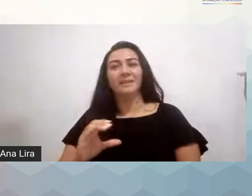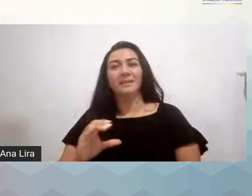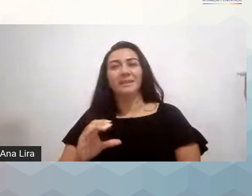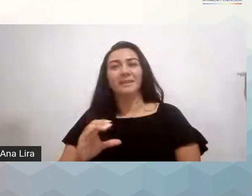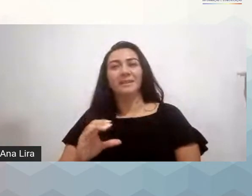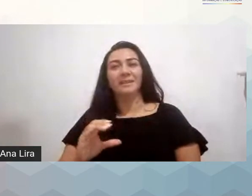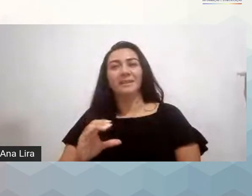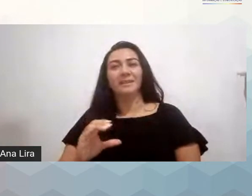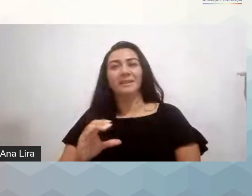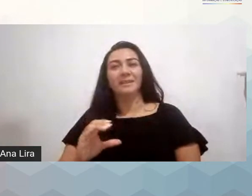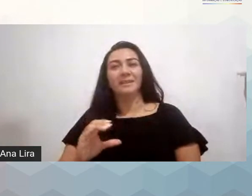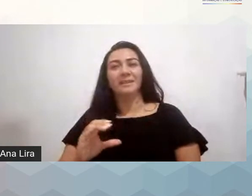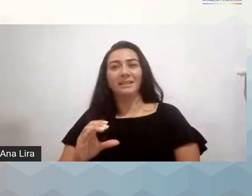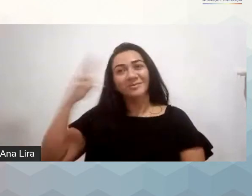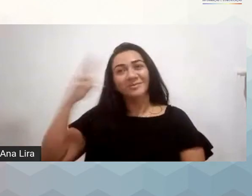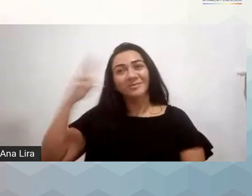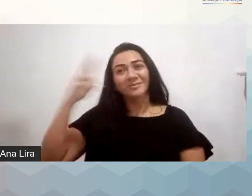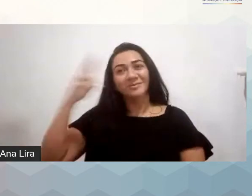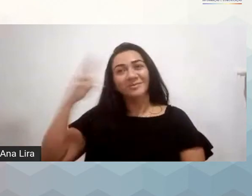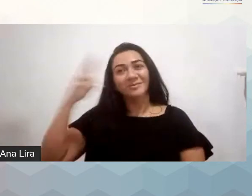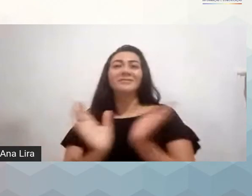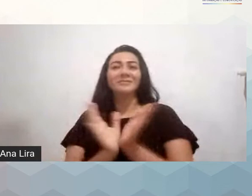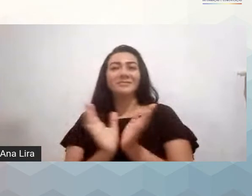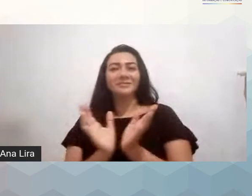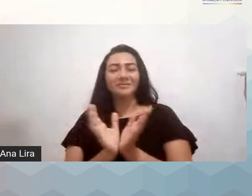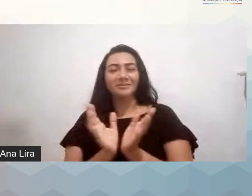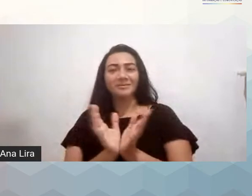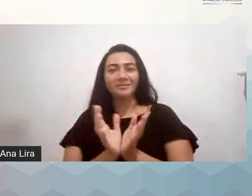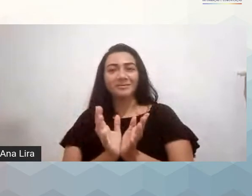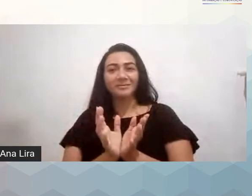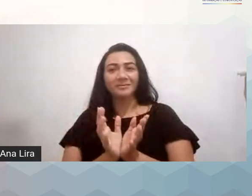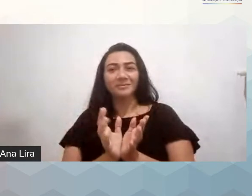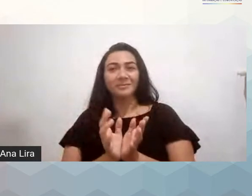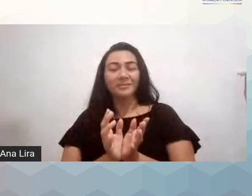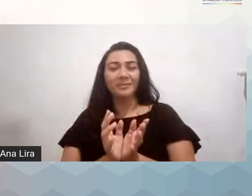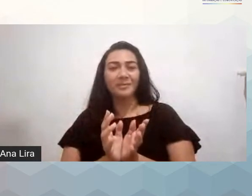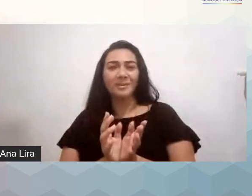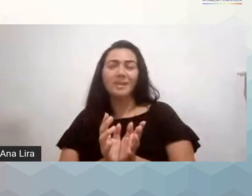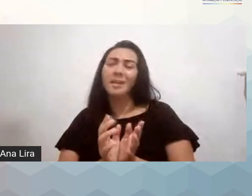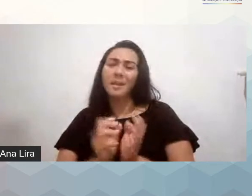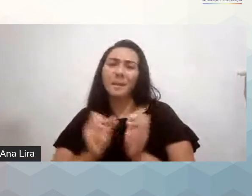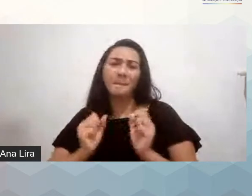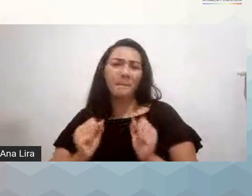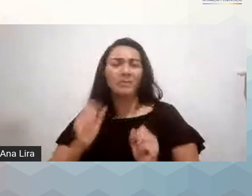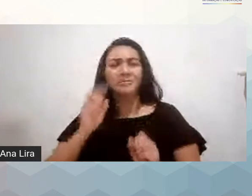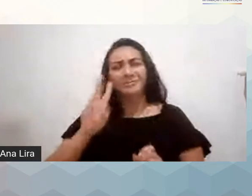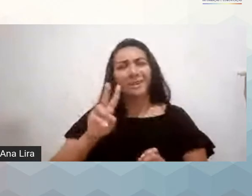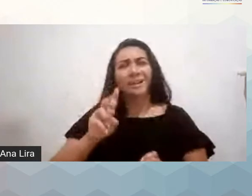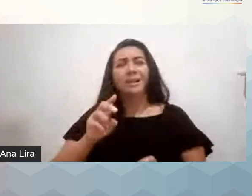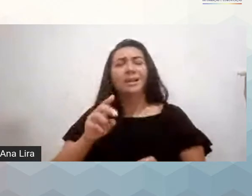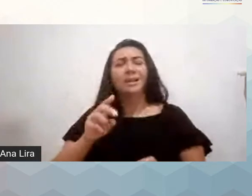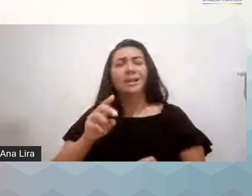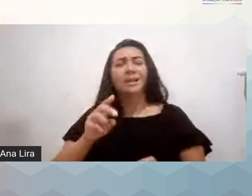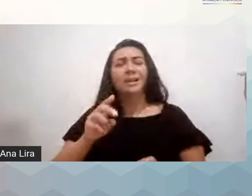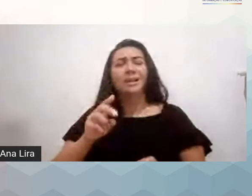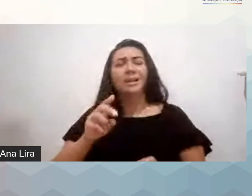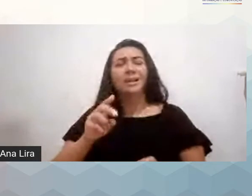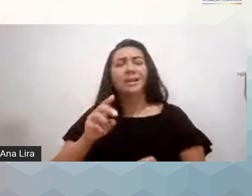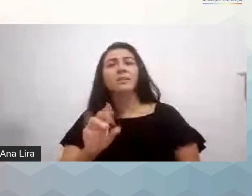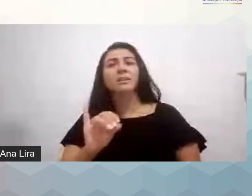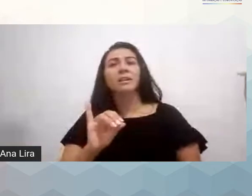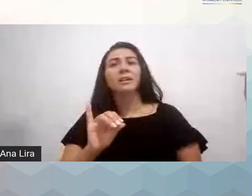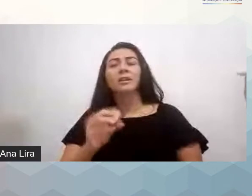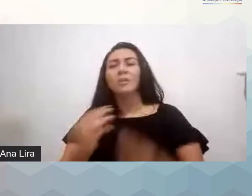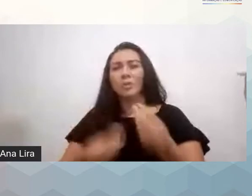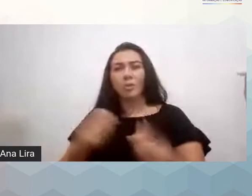me ver, eu sou branca, eu tenho os olhos verdes, uso óculos e